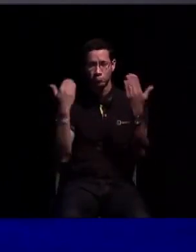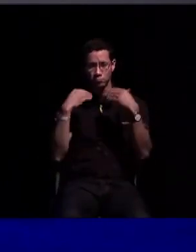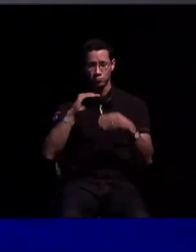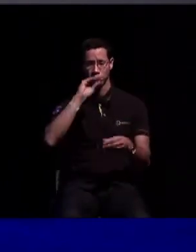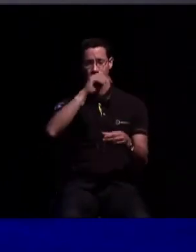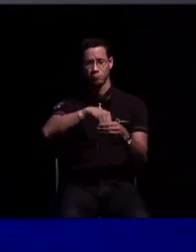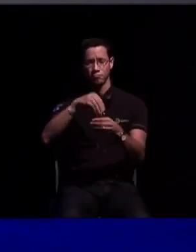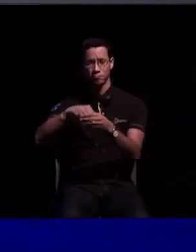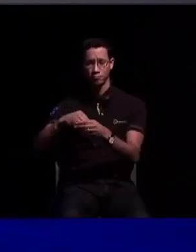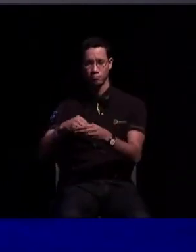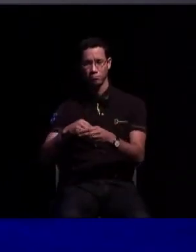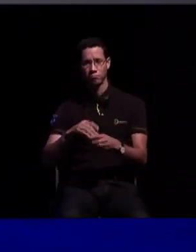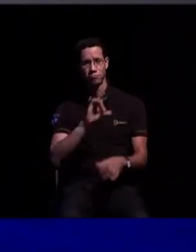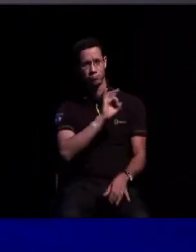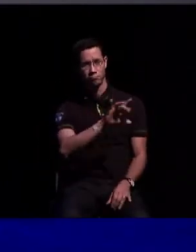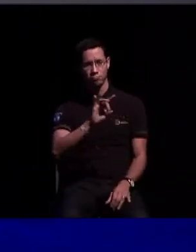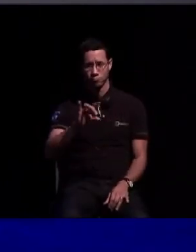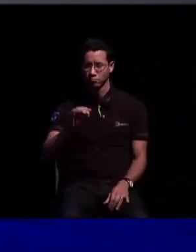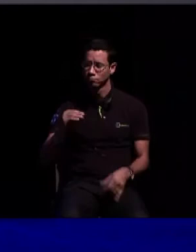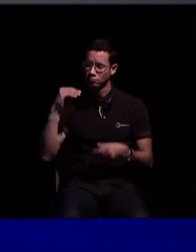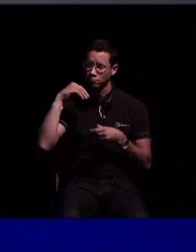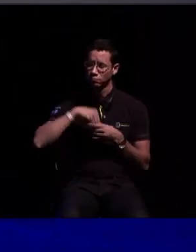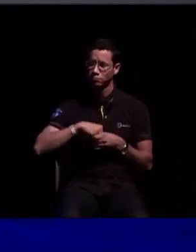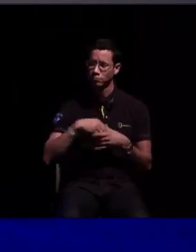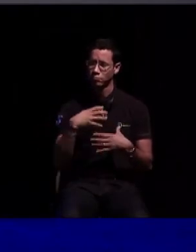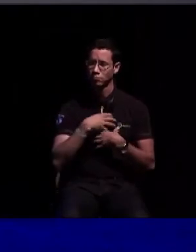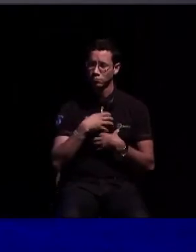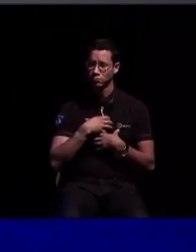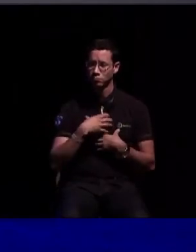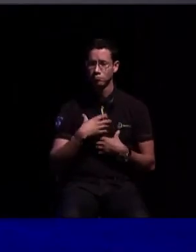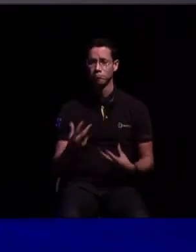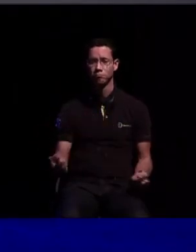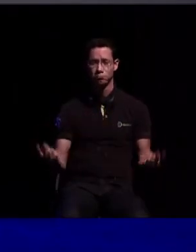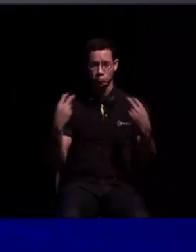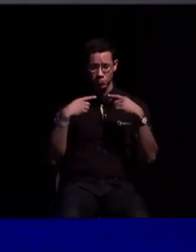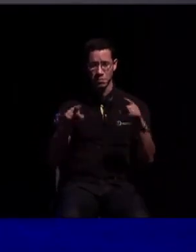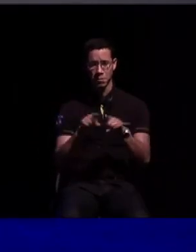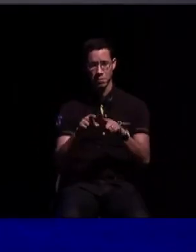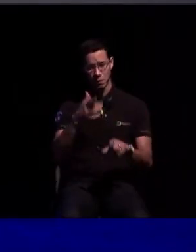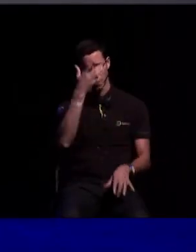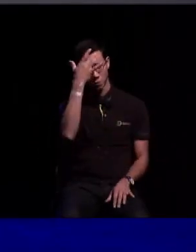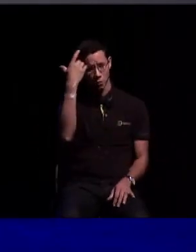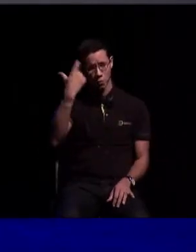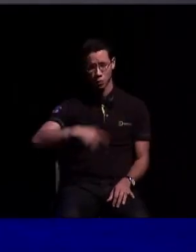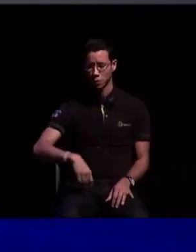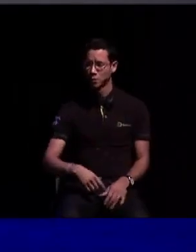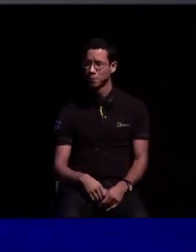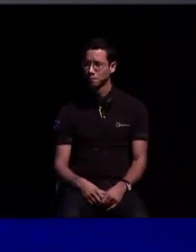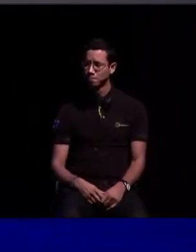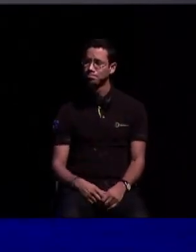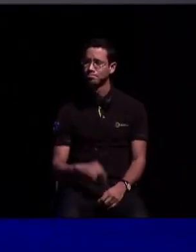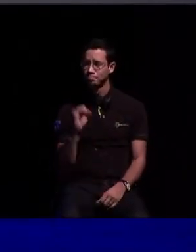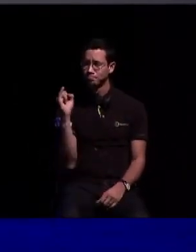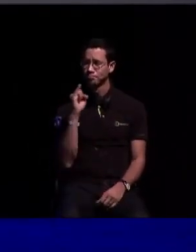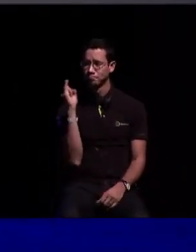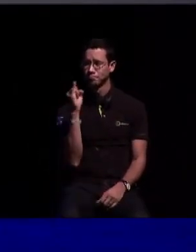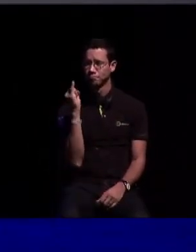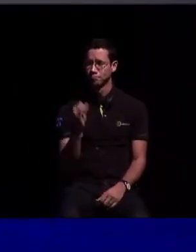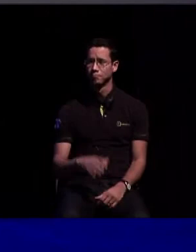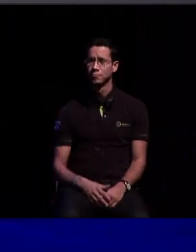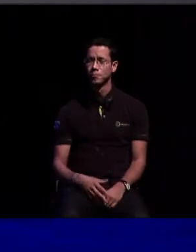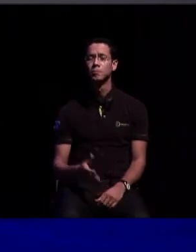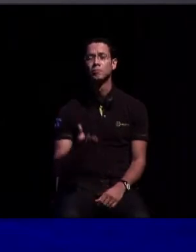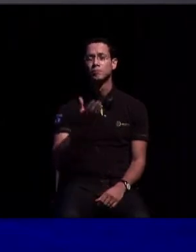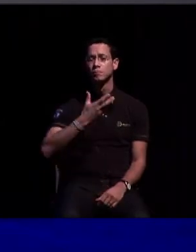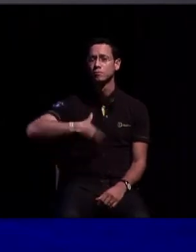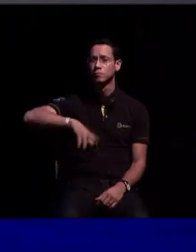introjetado, incorporado por cada um de nós, como a forma como a gente se vê também como pessoa, né? Daí o mito ser tão importante, né? Nós